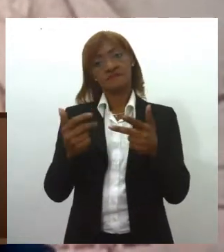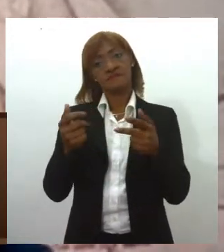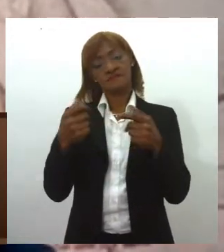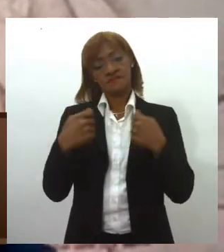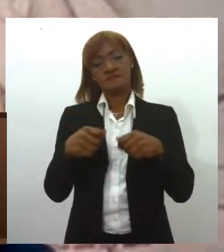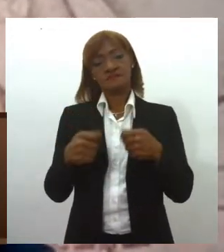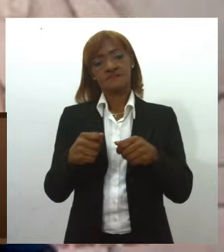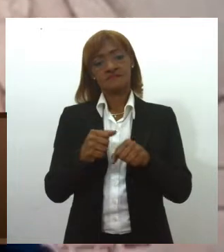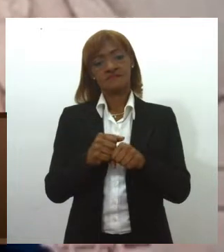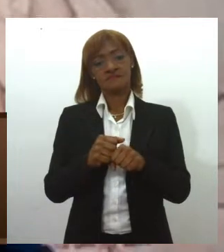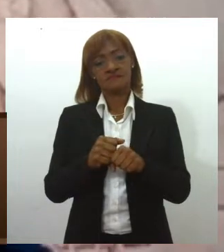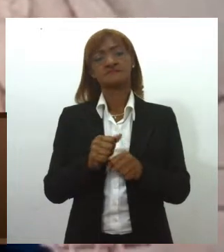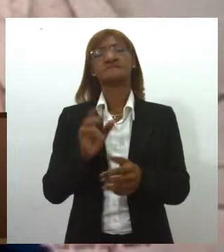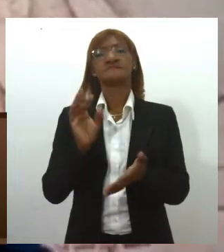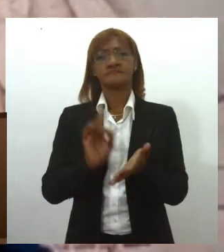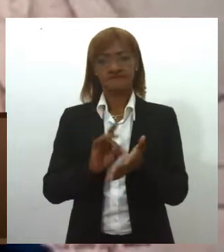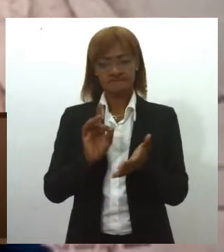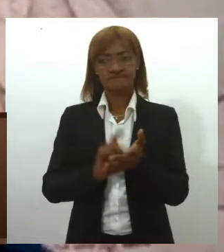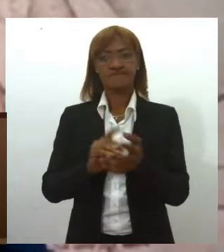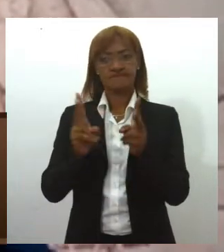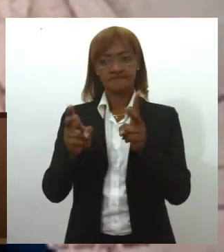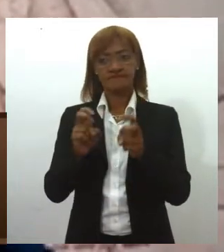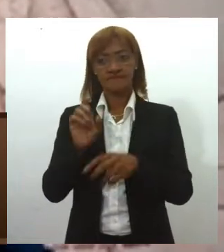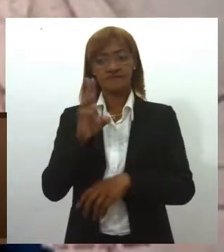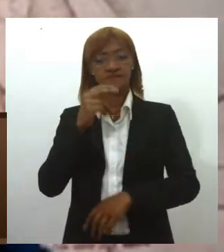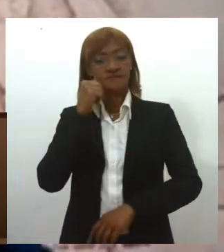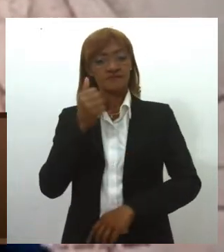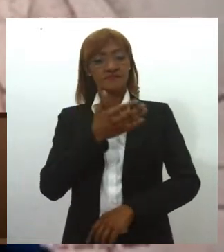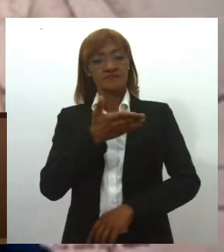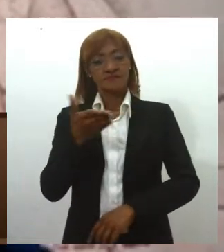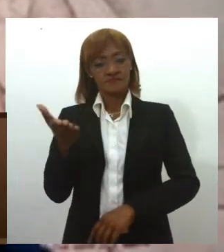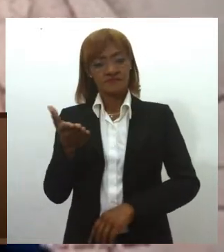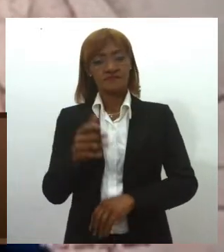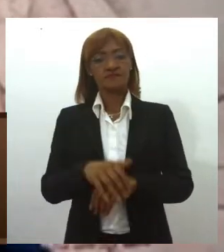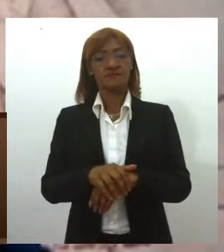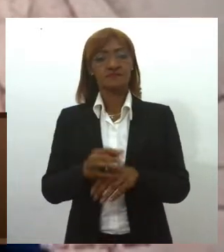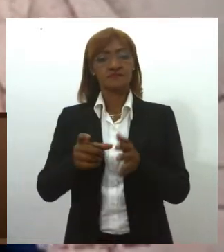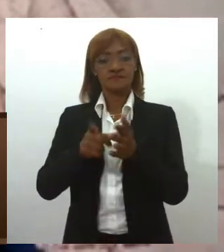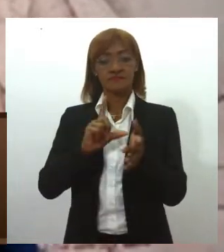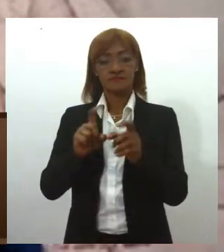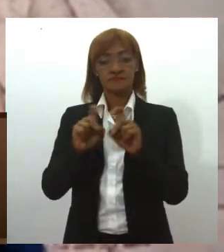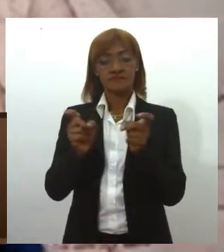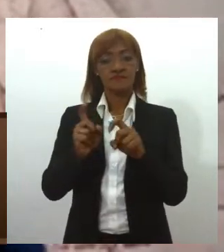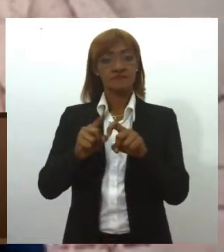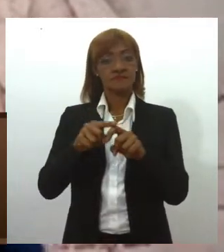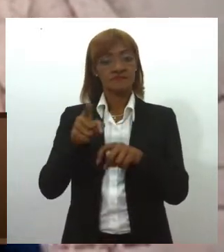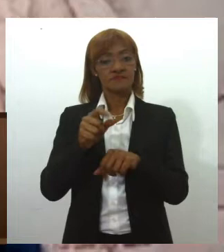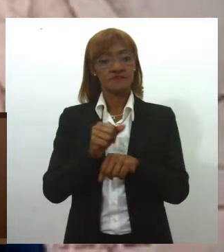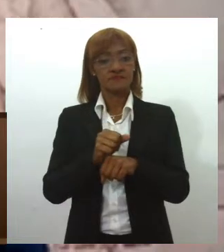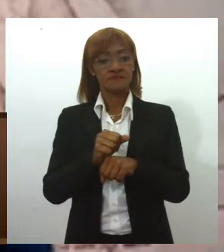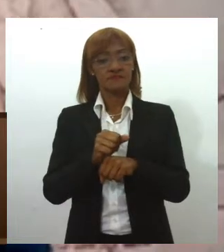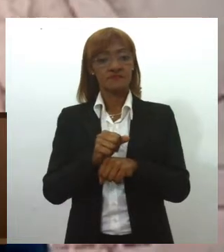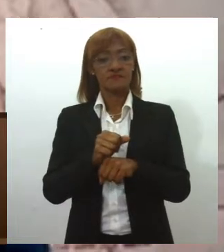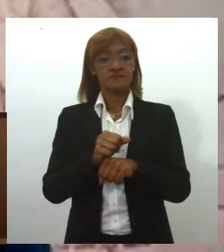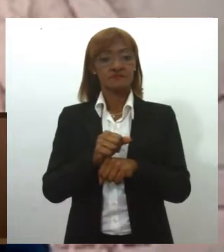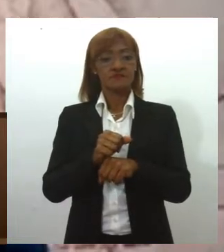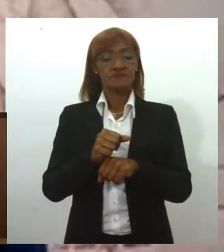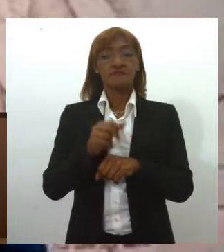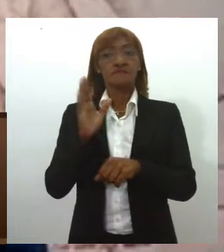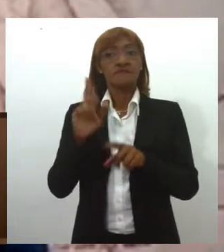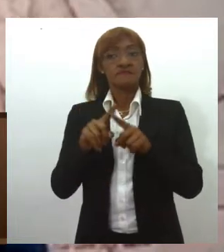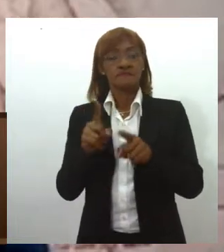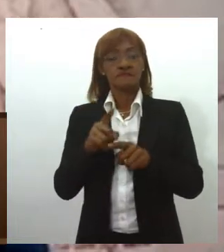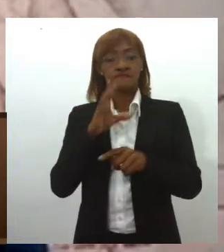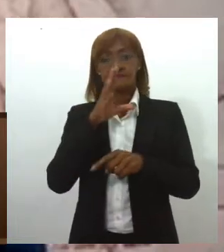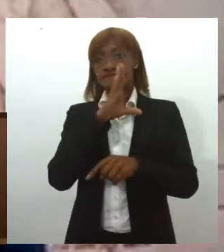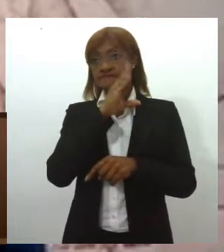Isso, sem dúvida, a gente vê com mais frequência nas meninas que são levadas a ginecologista. Então, a menina, quando se torna adolescente, ela ou a mãe